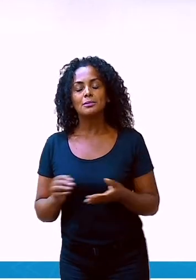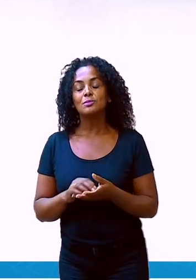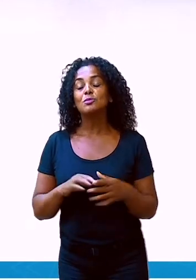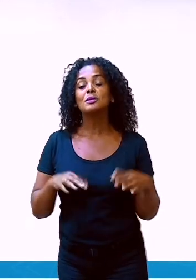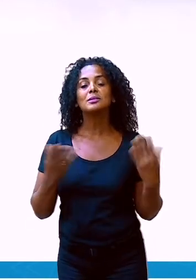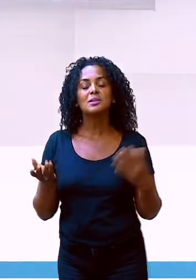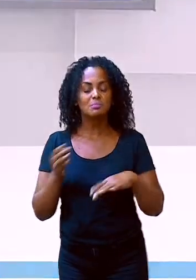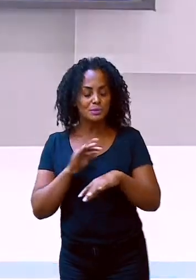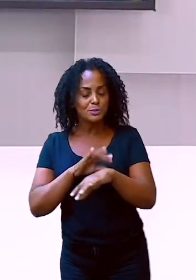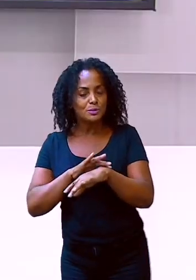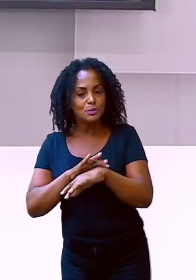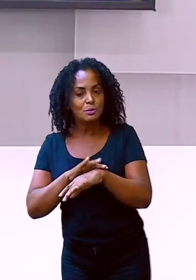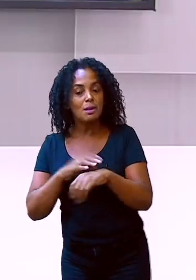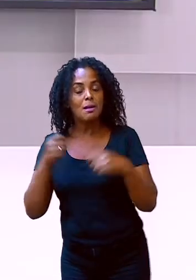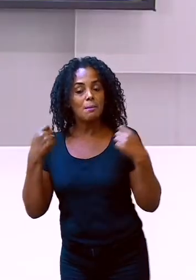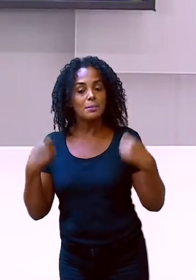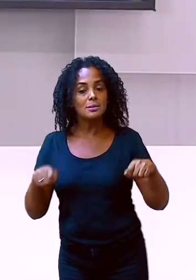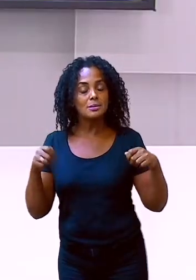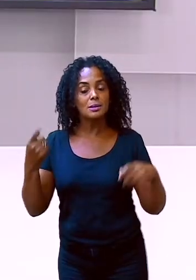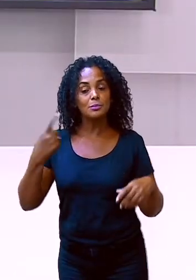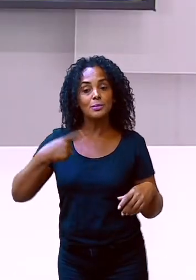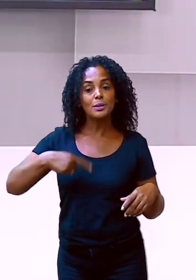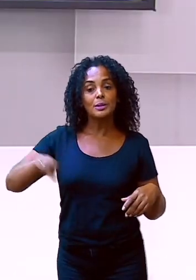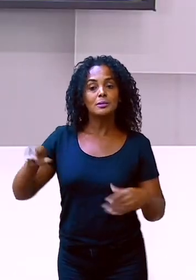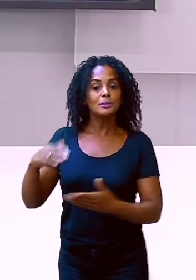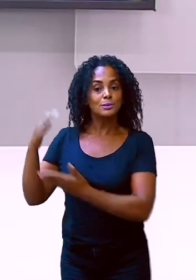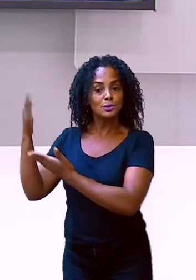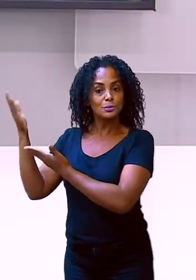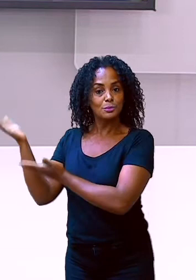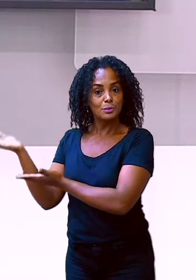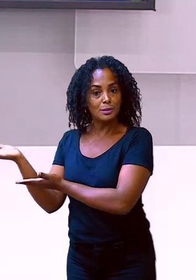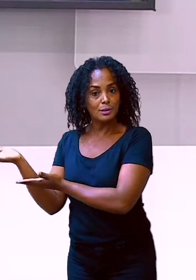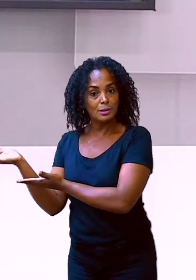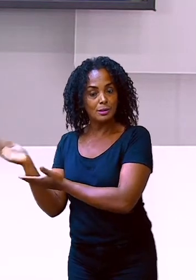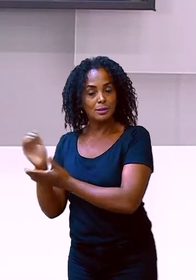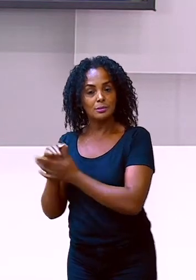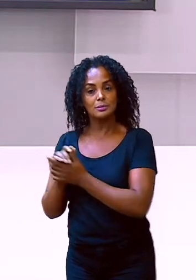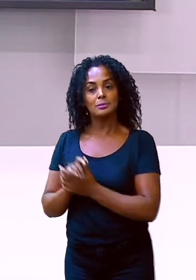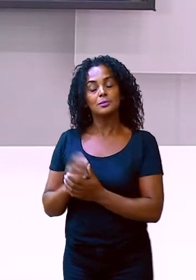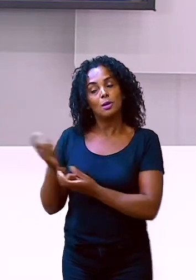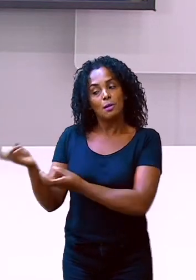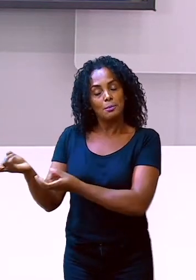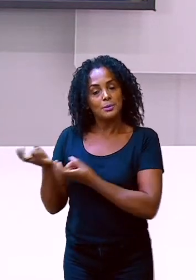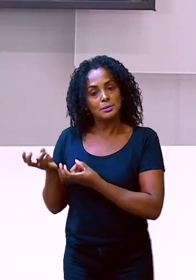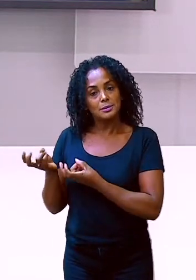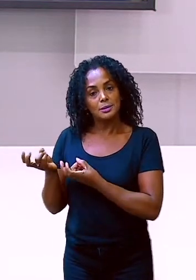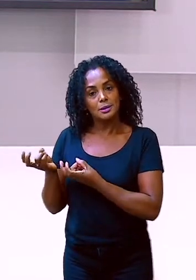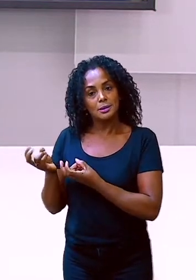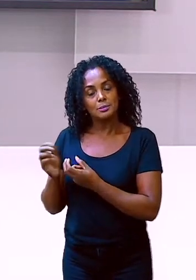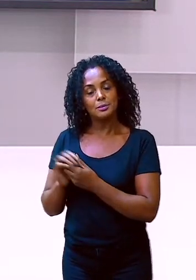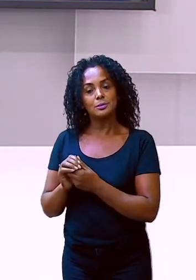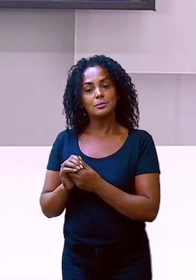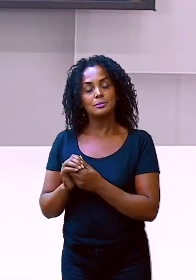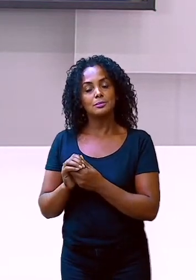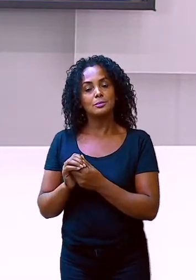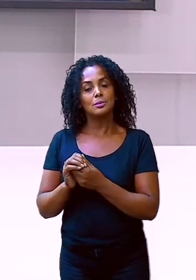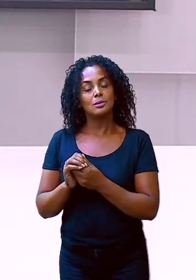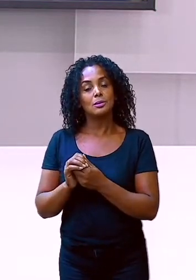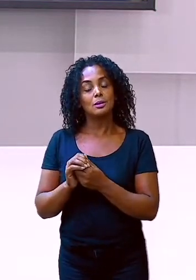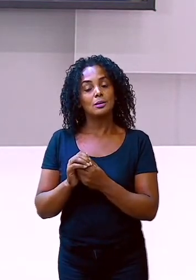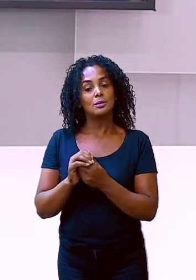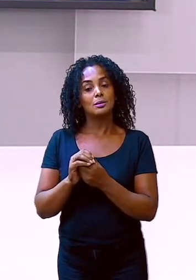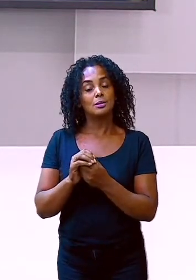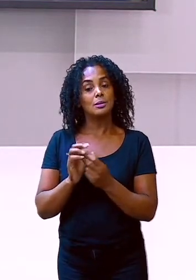doentes, precisamos ir neste lugar, não é mesmo? Então, observe. Através deste símbolo,